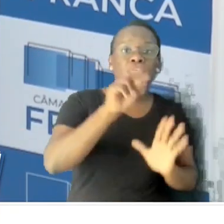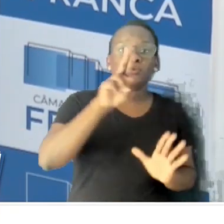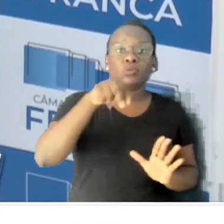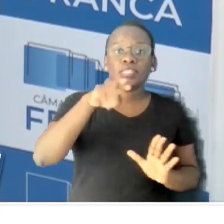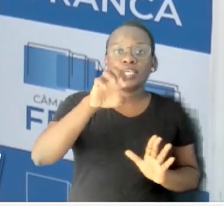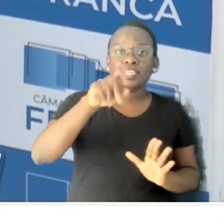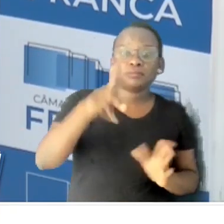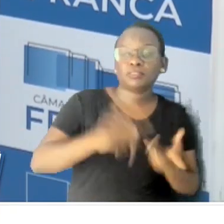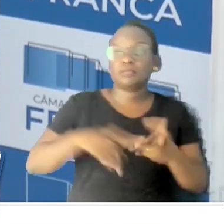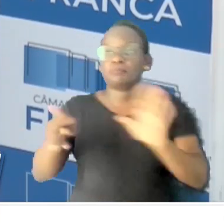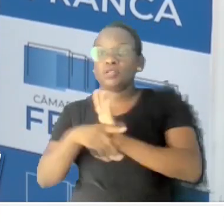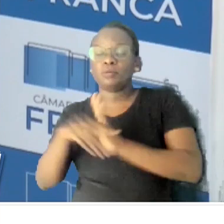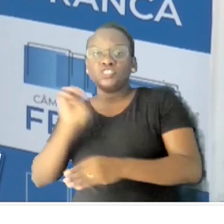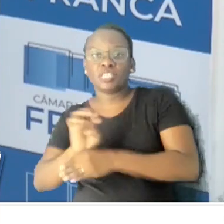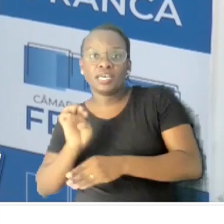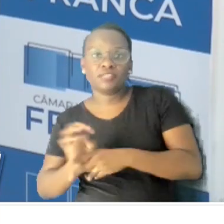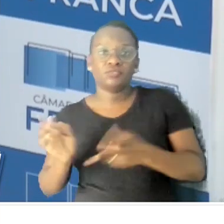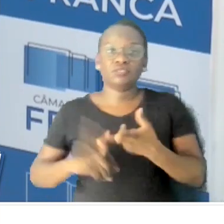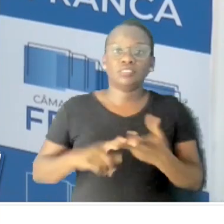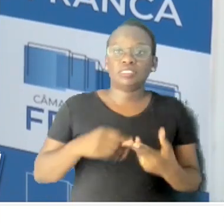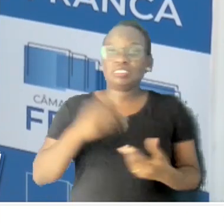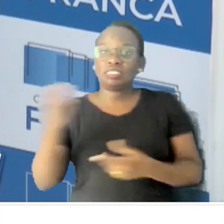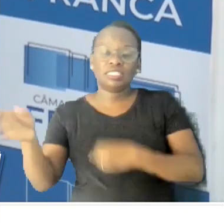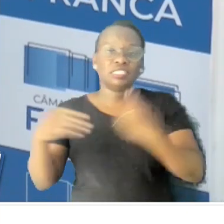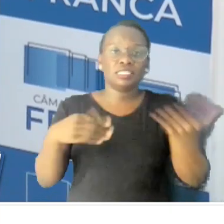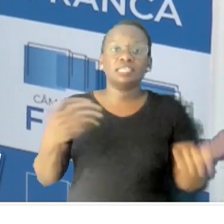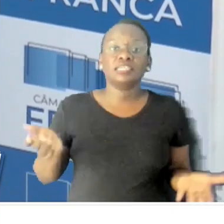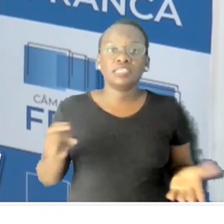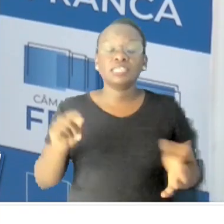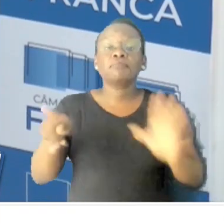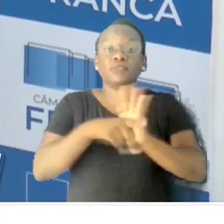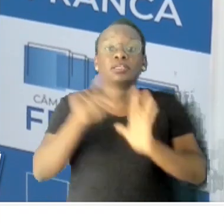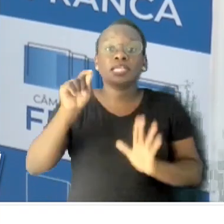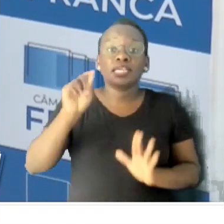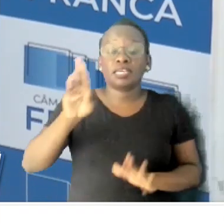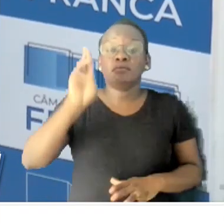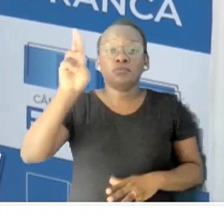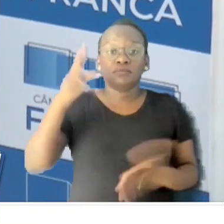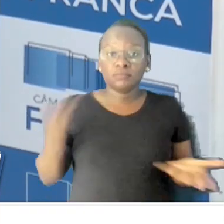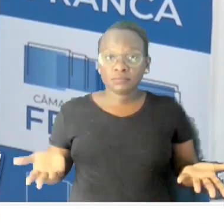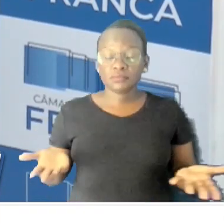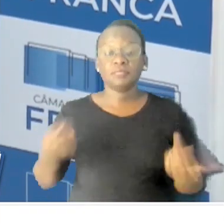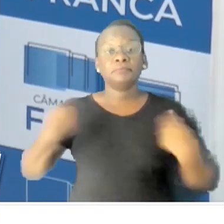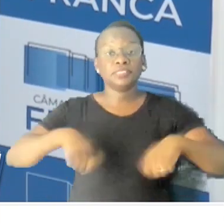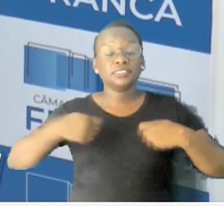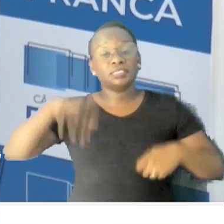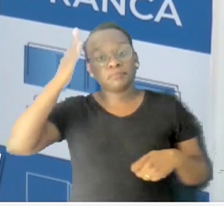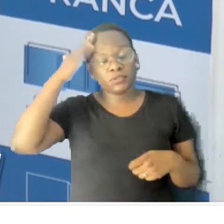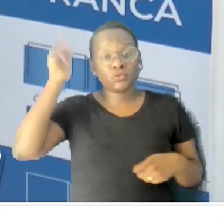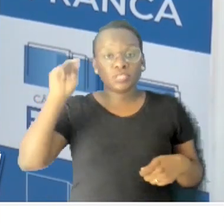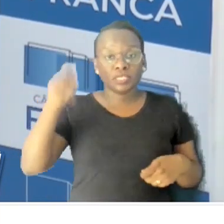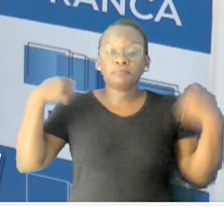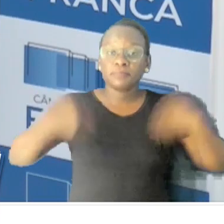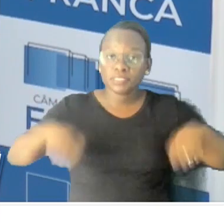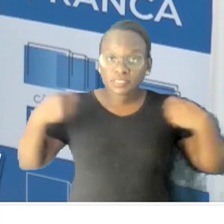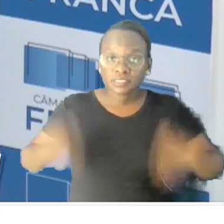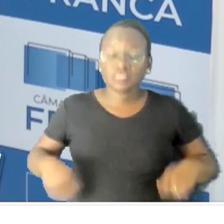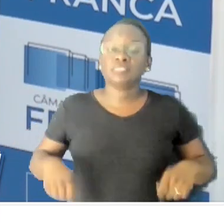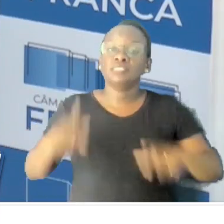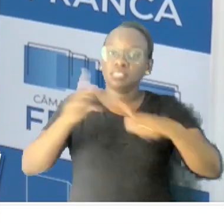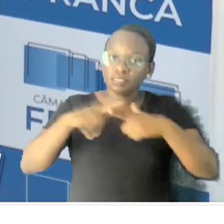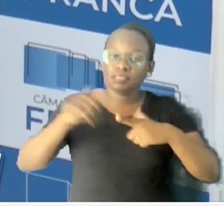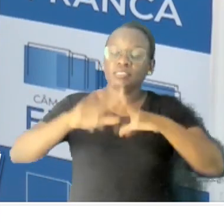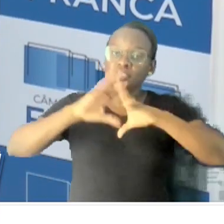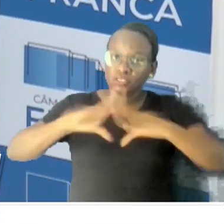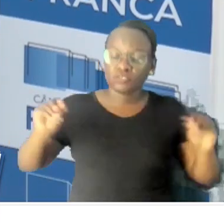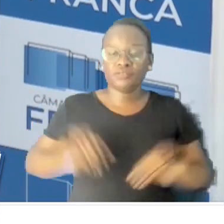Estado. Eu não quero saber de quem é a responsabilidade, o que precisa saber é que tem que ser resolvido, porque